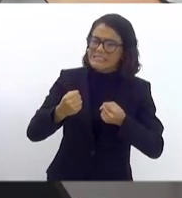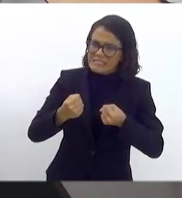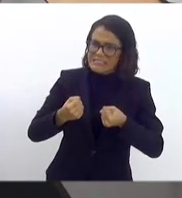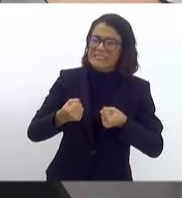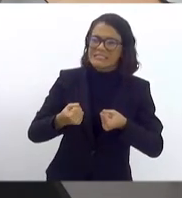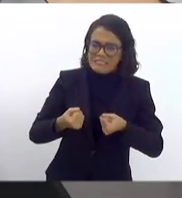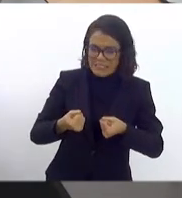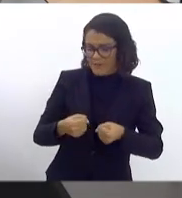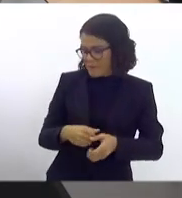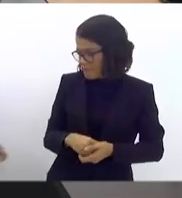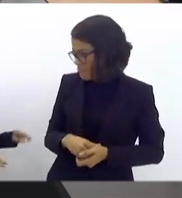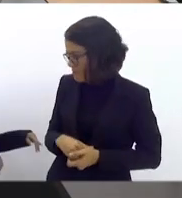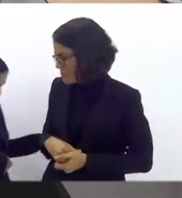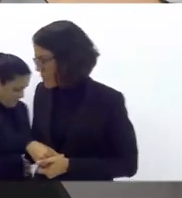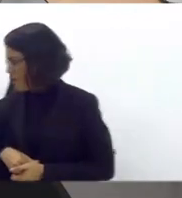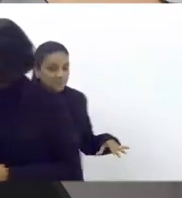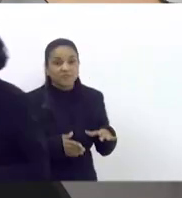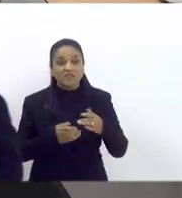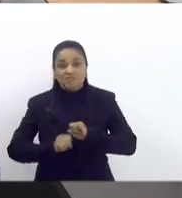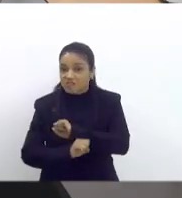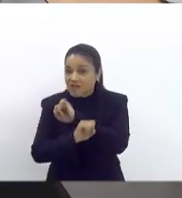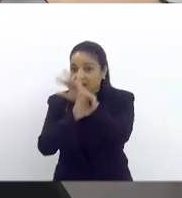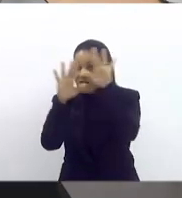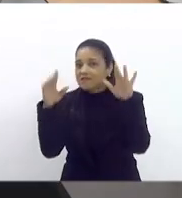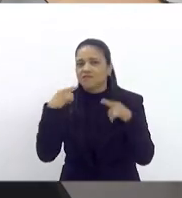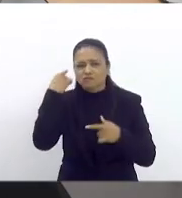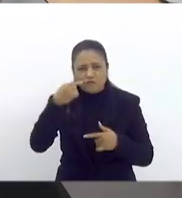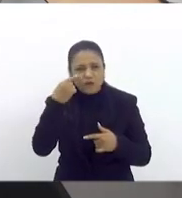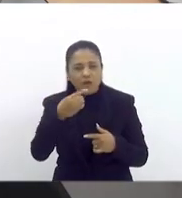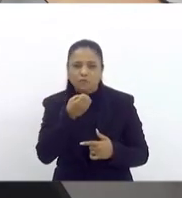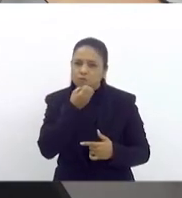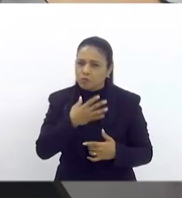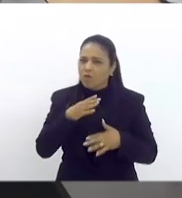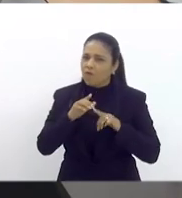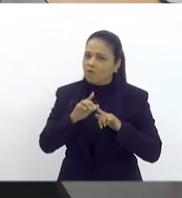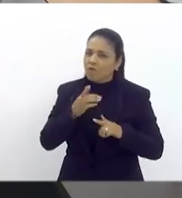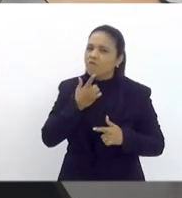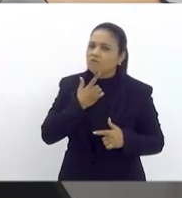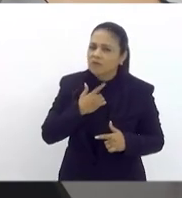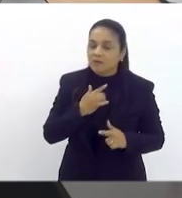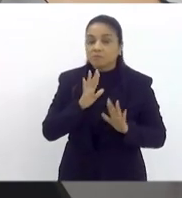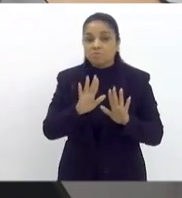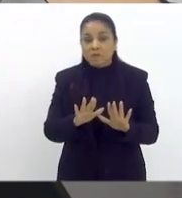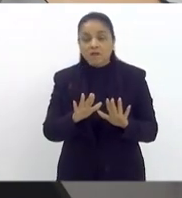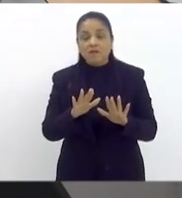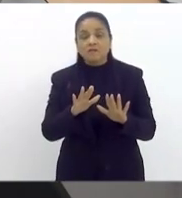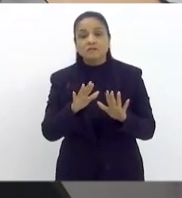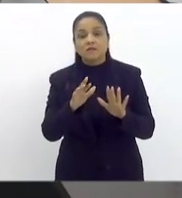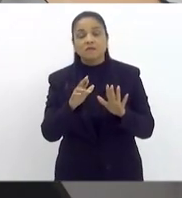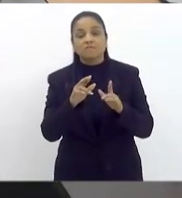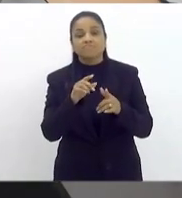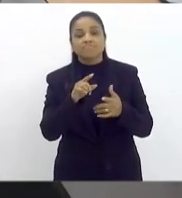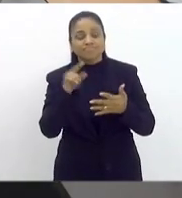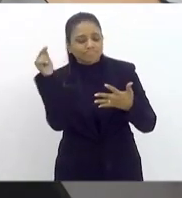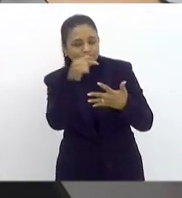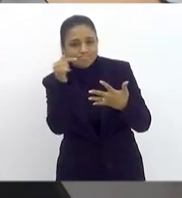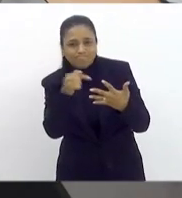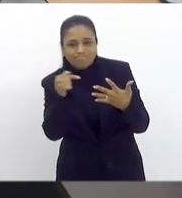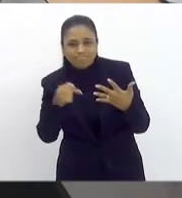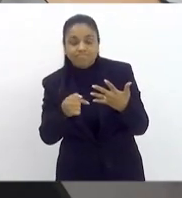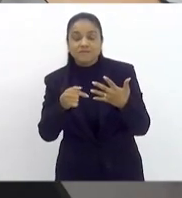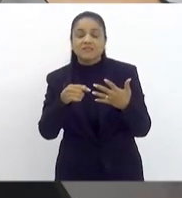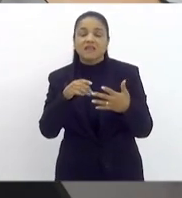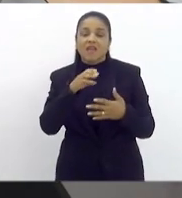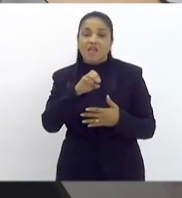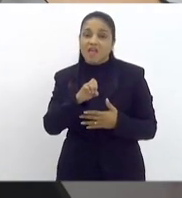vontade de tentar esclarecer algumas questões, mas quando a gente fala de questões que são eminentemente prerrogativas do